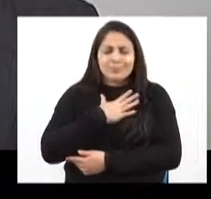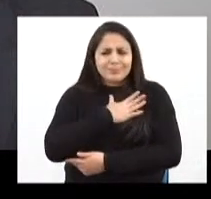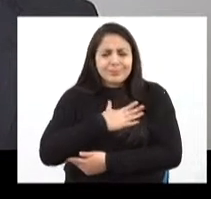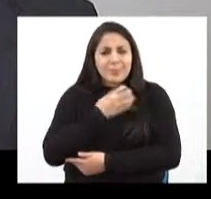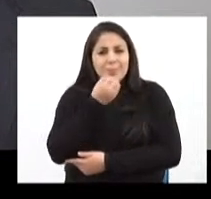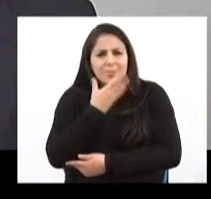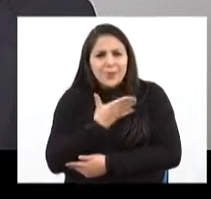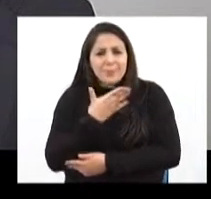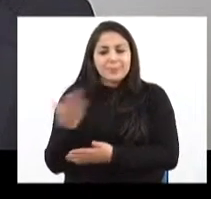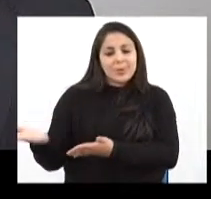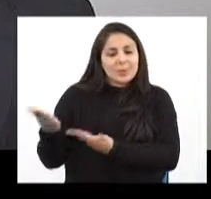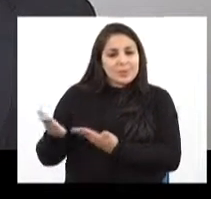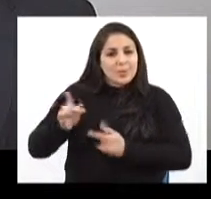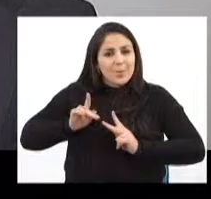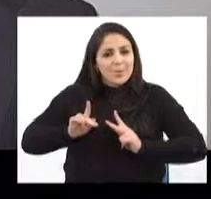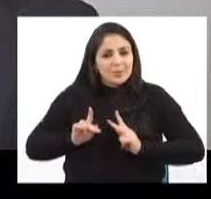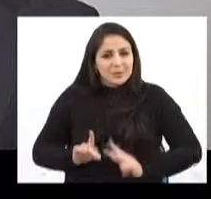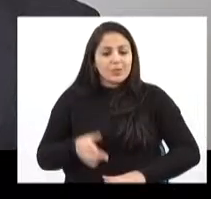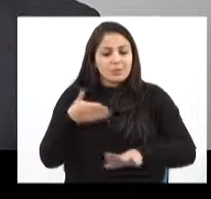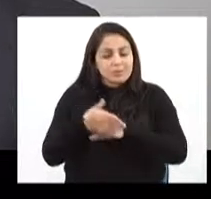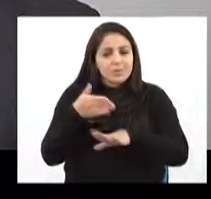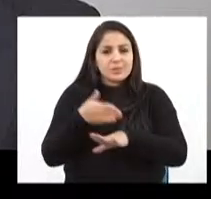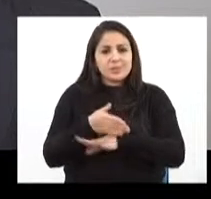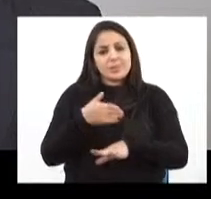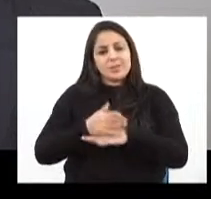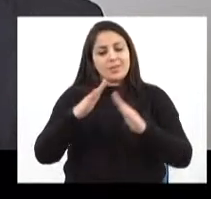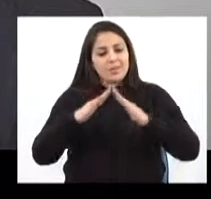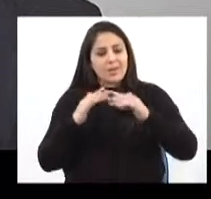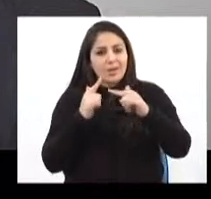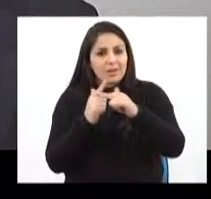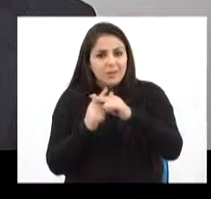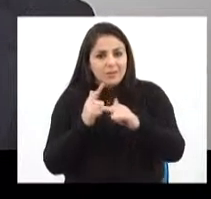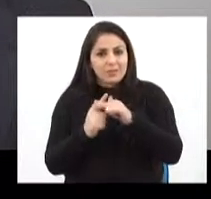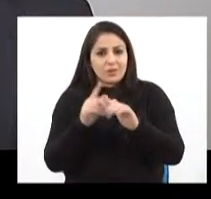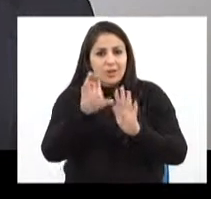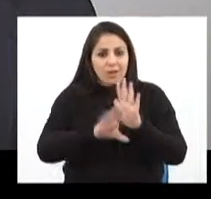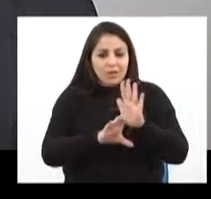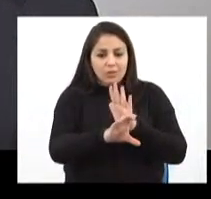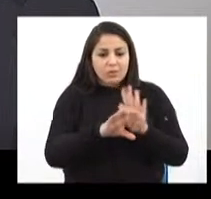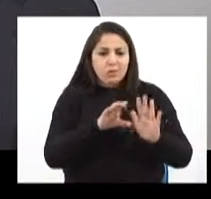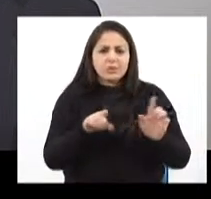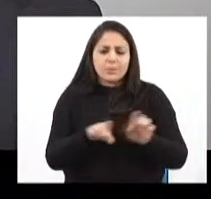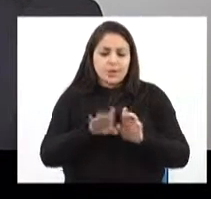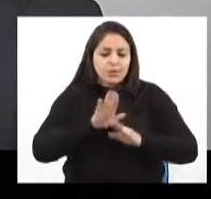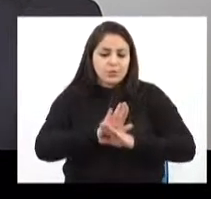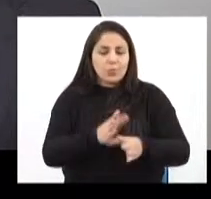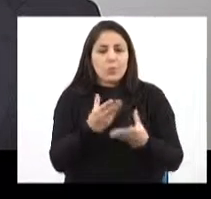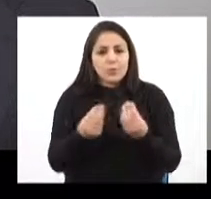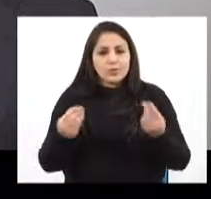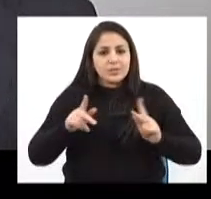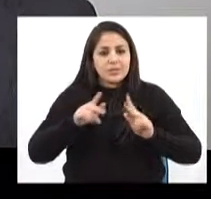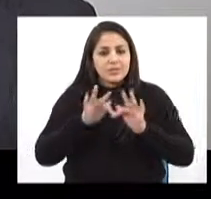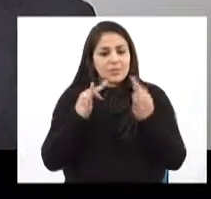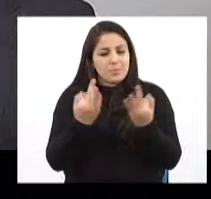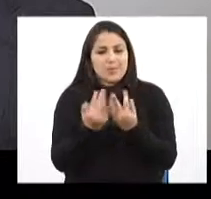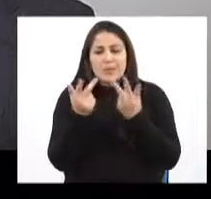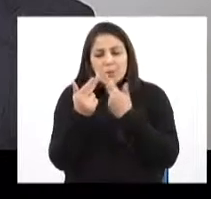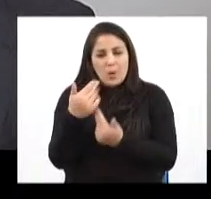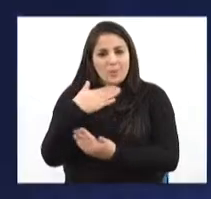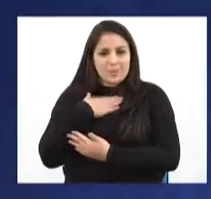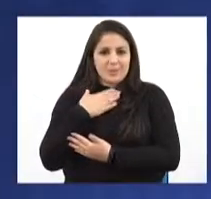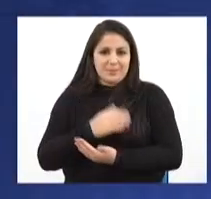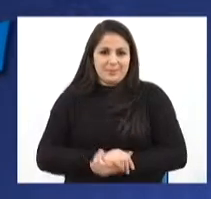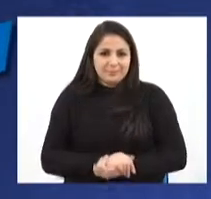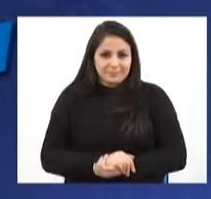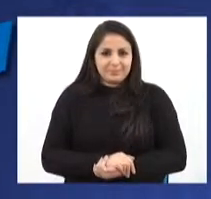pessoa que faz parte da Igreja Católica e que ajudou muitas famílias quanto a